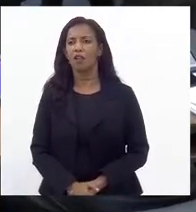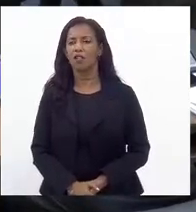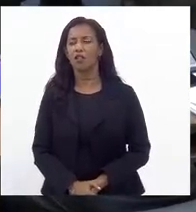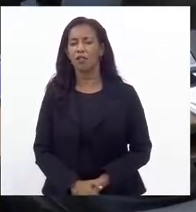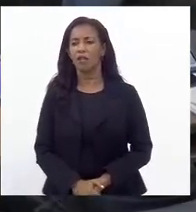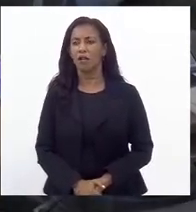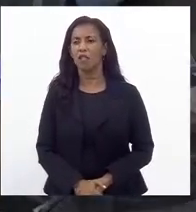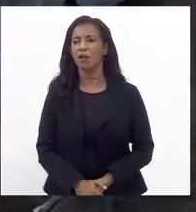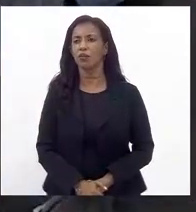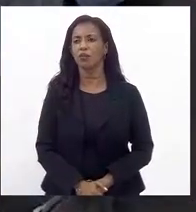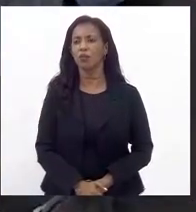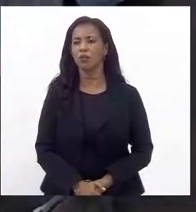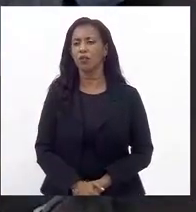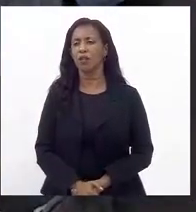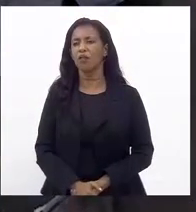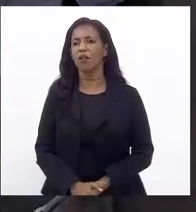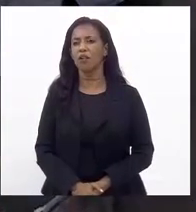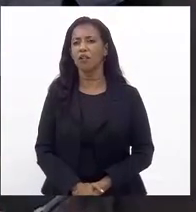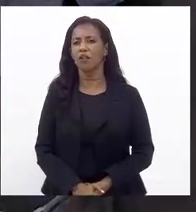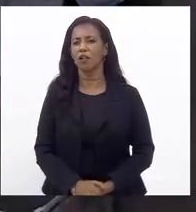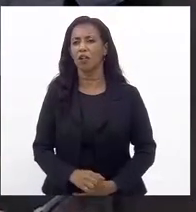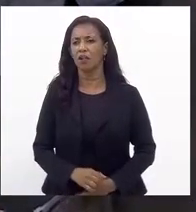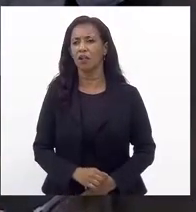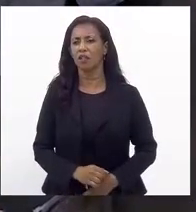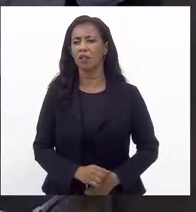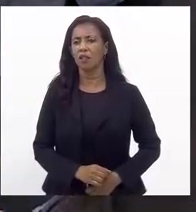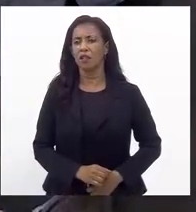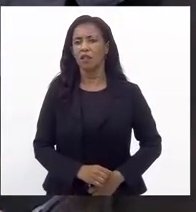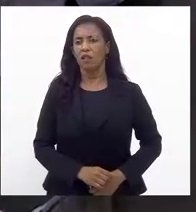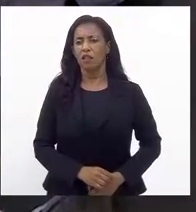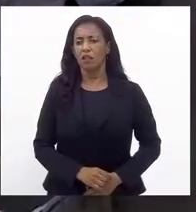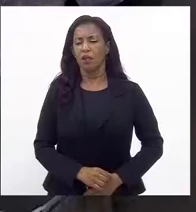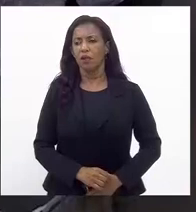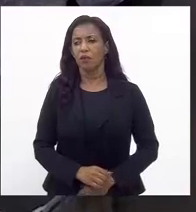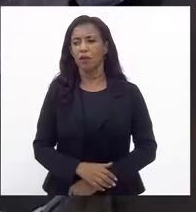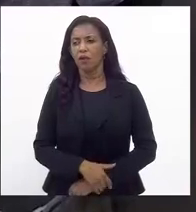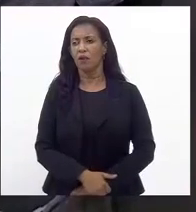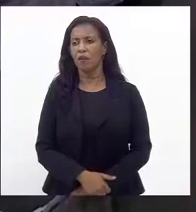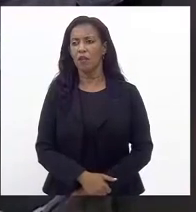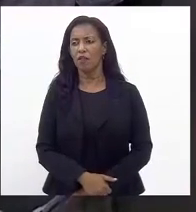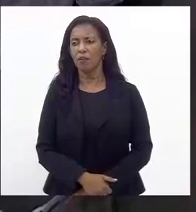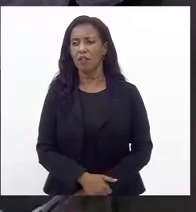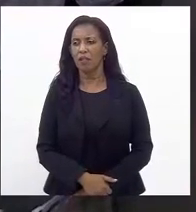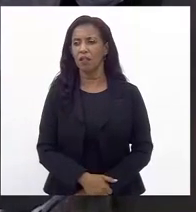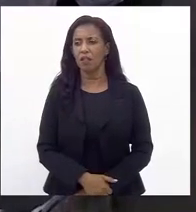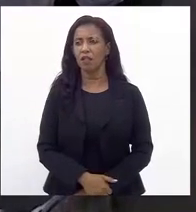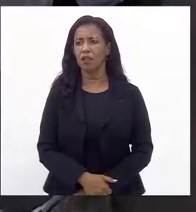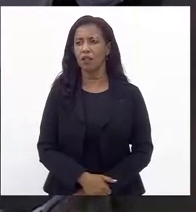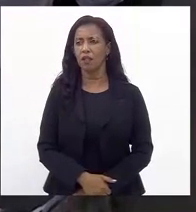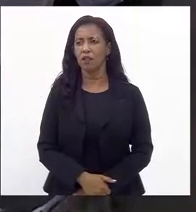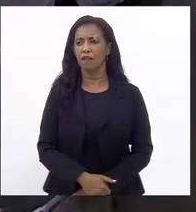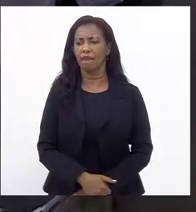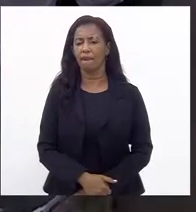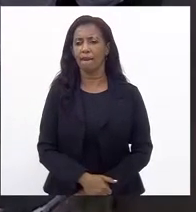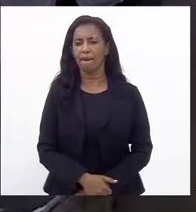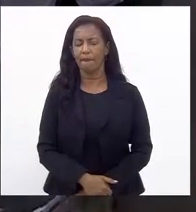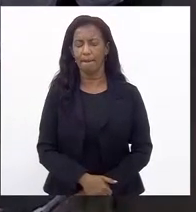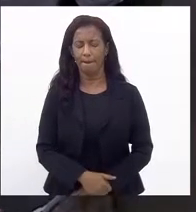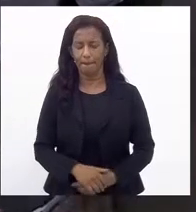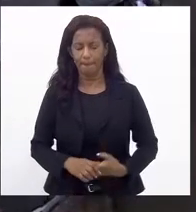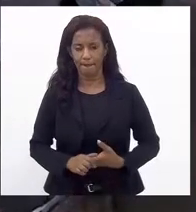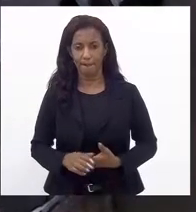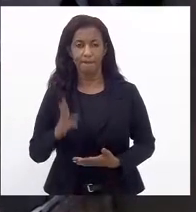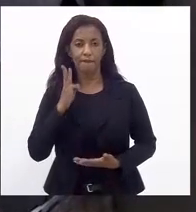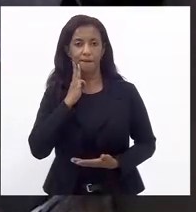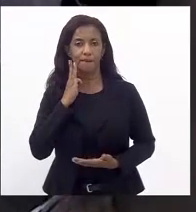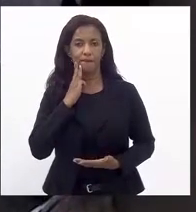excelência' usou a palavra está encerrado aqui no Plock vamos lá outra mensagem não por favor um minuto eu vamo encerrar os trabalhos 18 horas